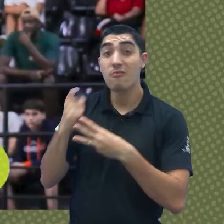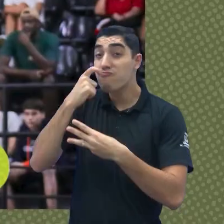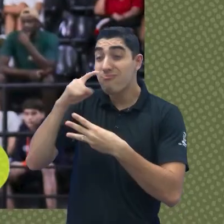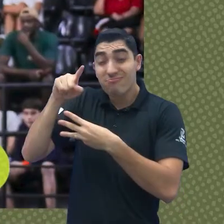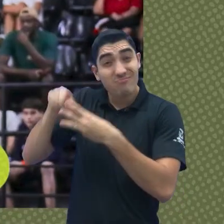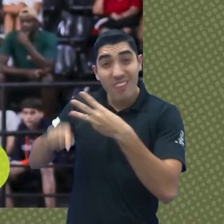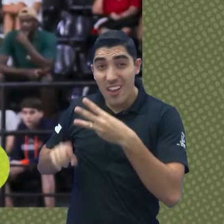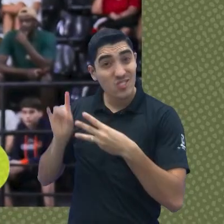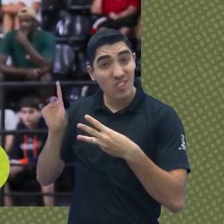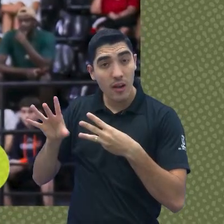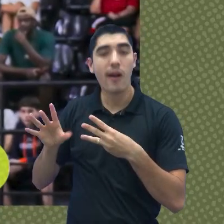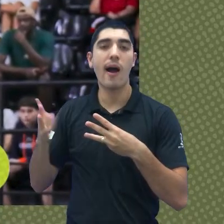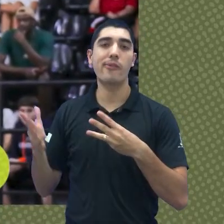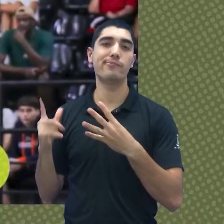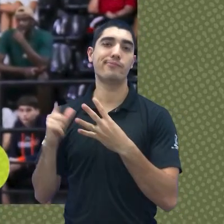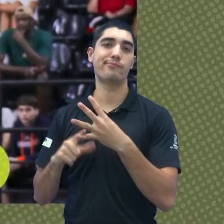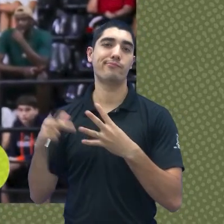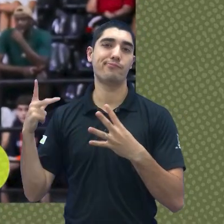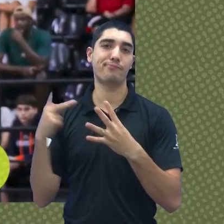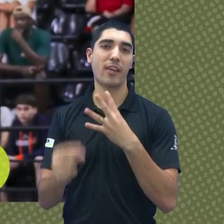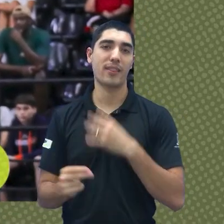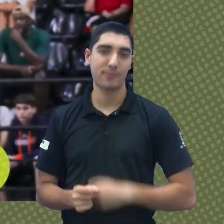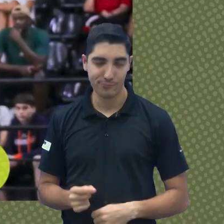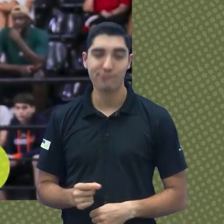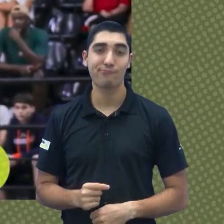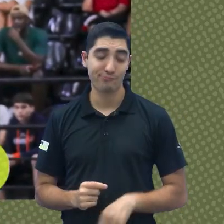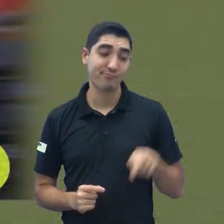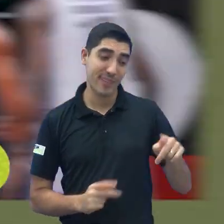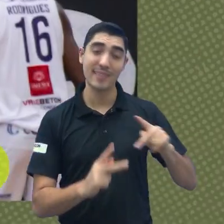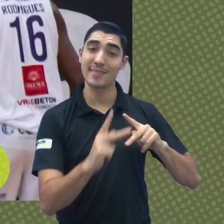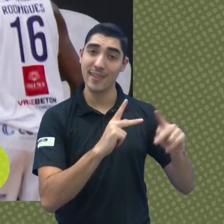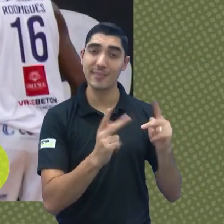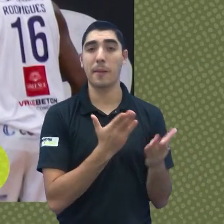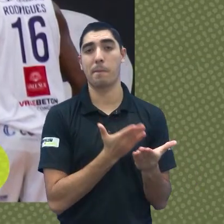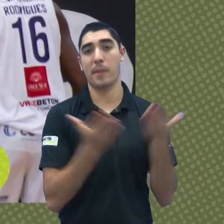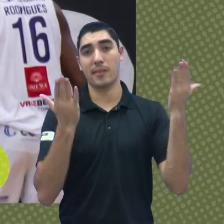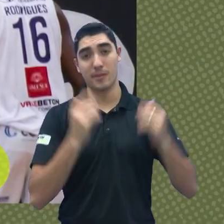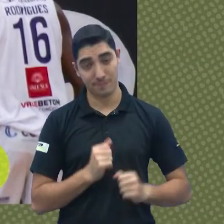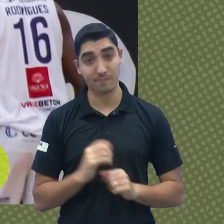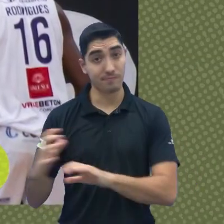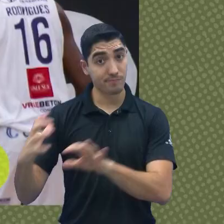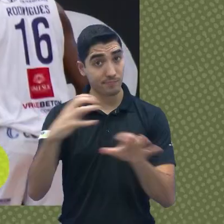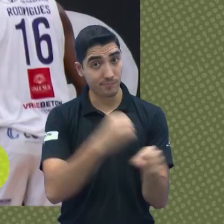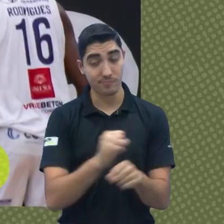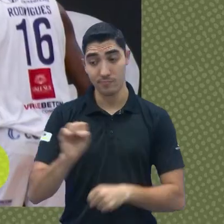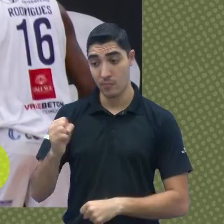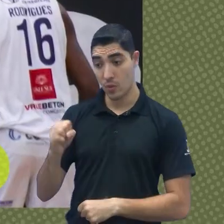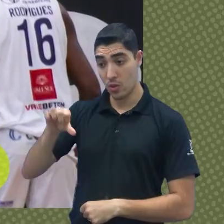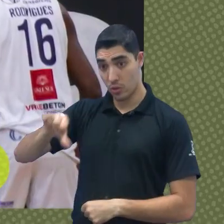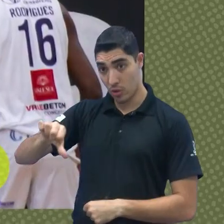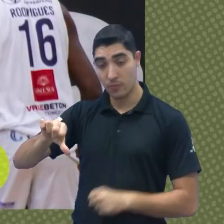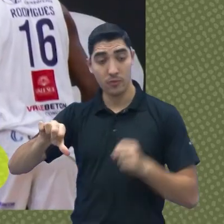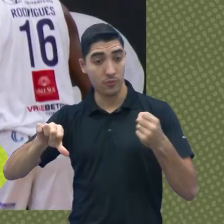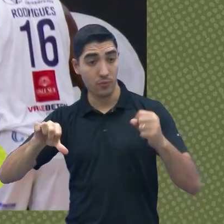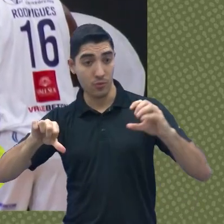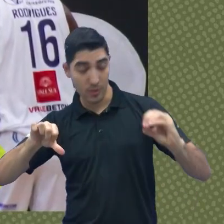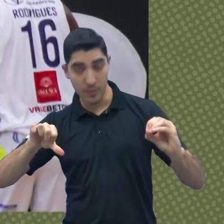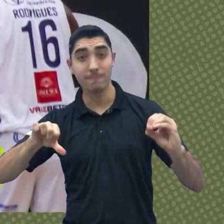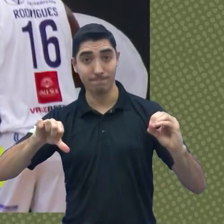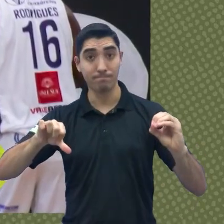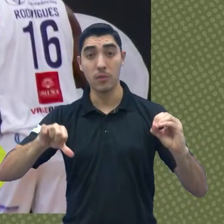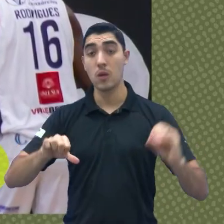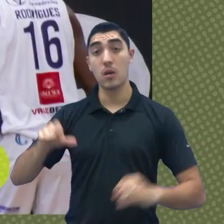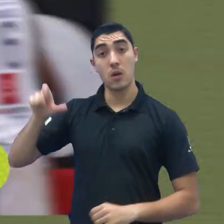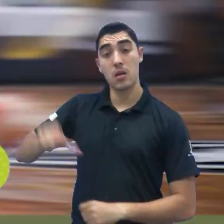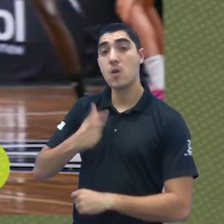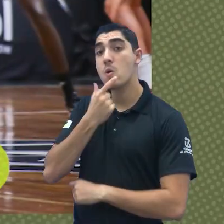botafoguense venceu a quarta no NBB 18 e foi contra o São José pelo placar de 89-80, com destaques para o Derek,